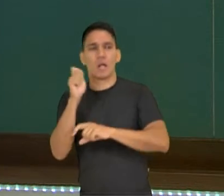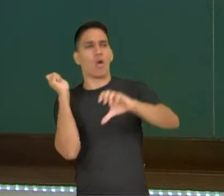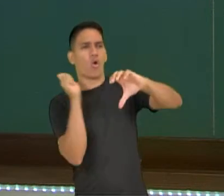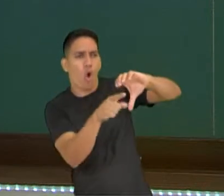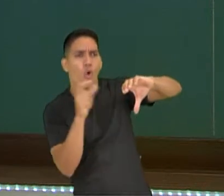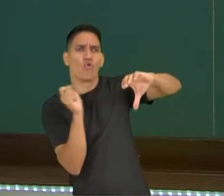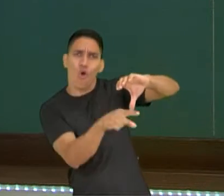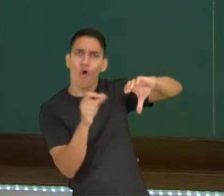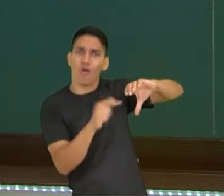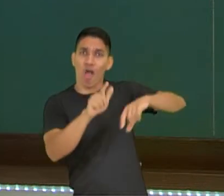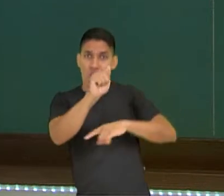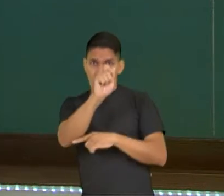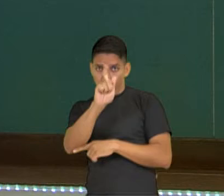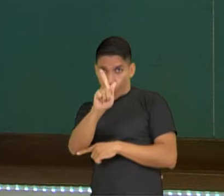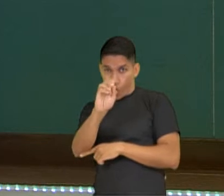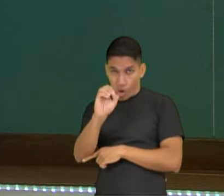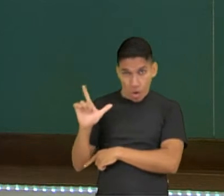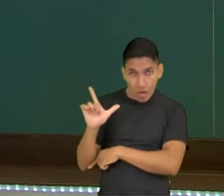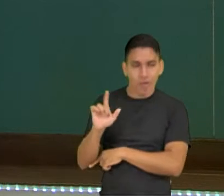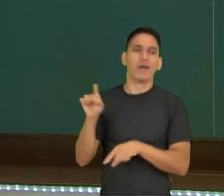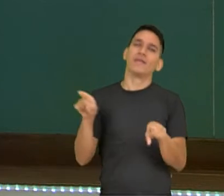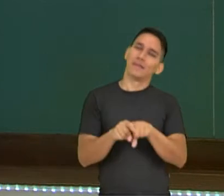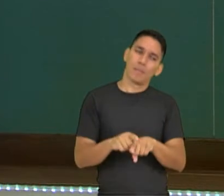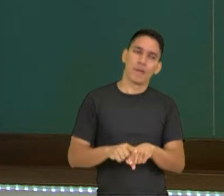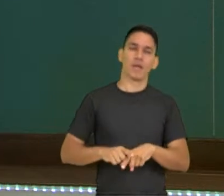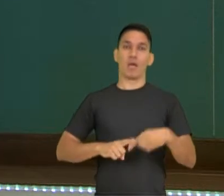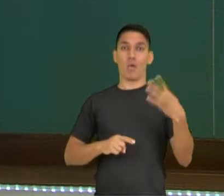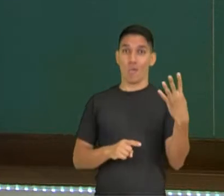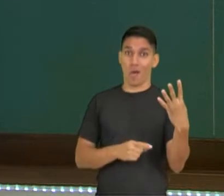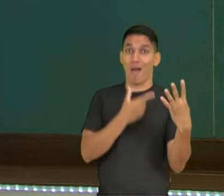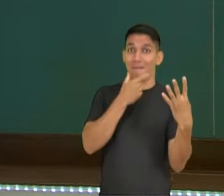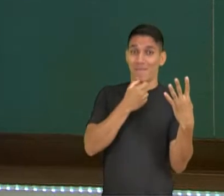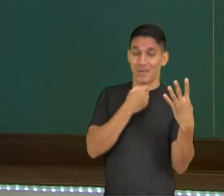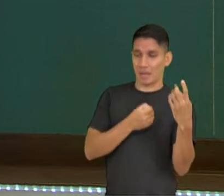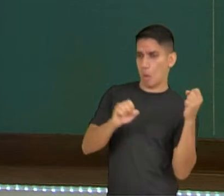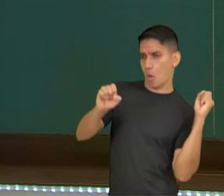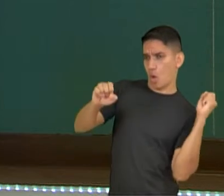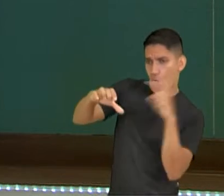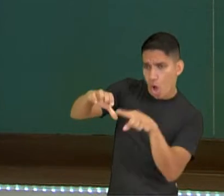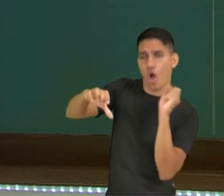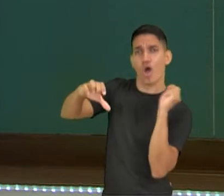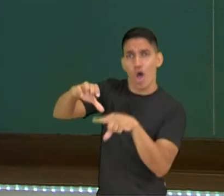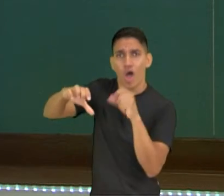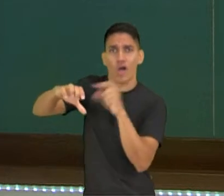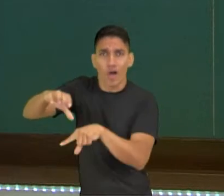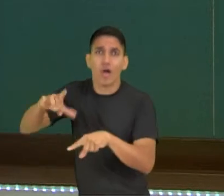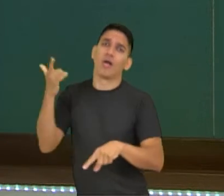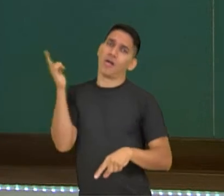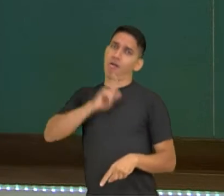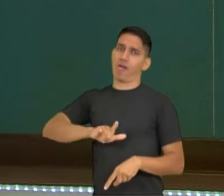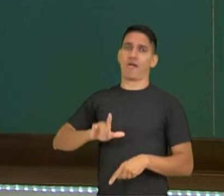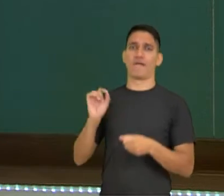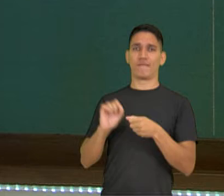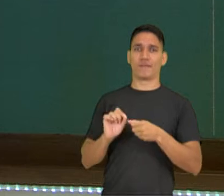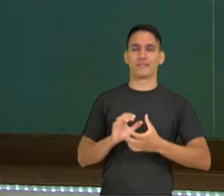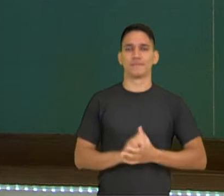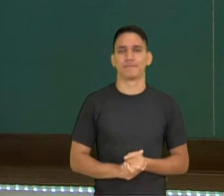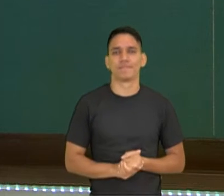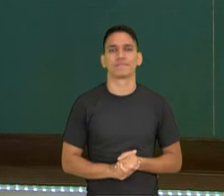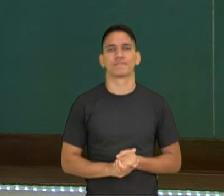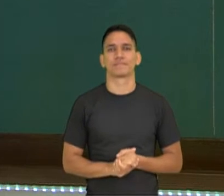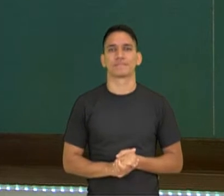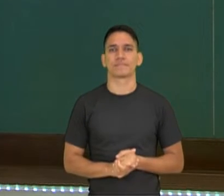meninos. Então, enquanto não tiver os 4 gols das meninas e 4 gols dos meninos, não acaba o jogo. Tá? Outro